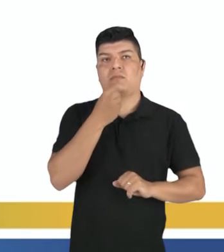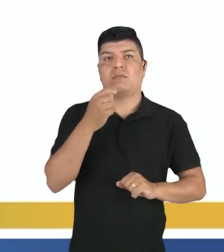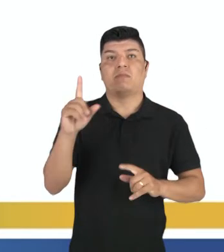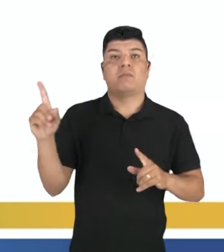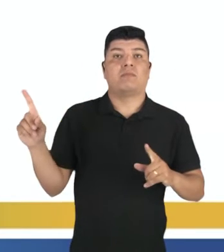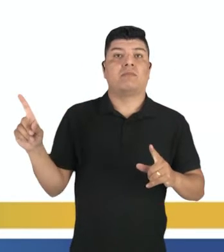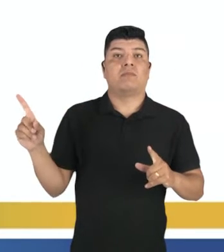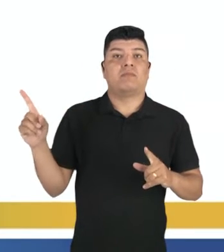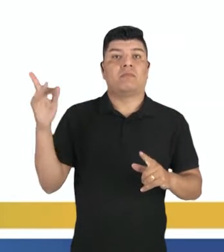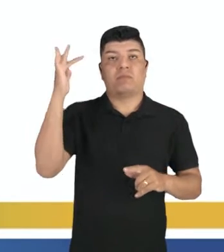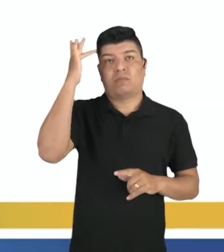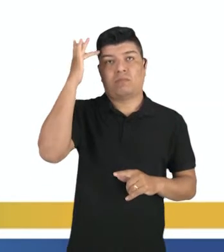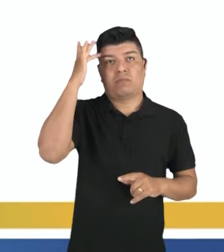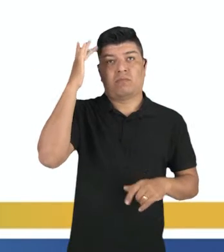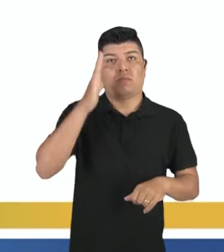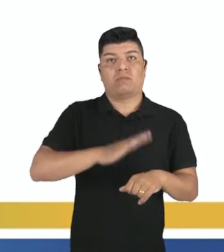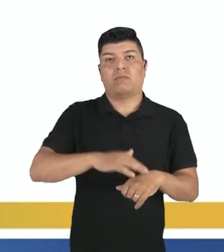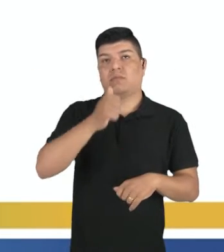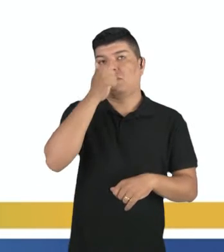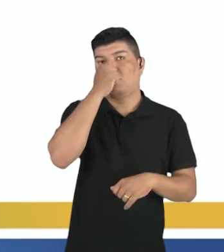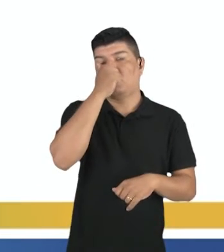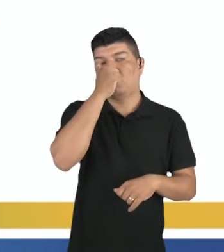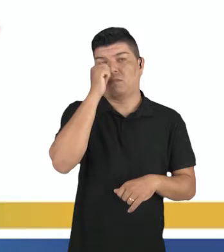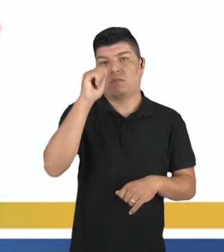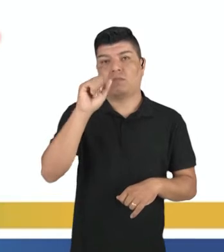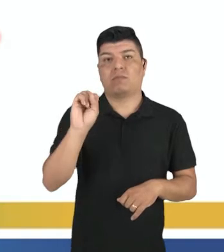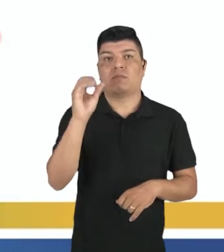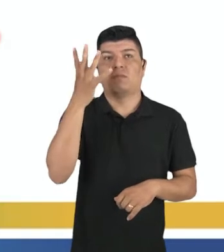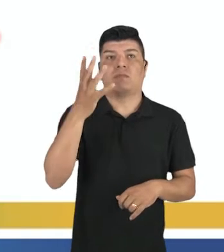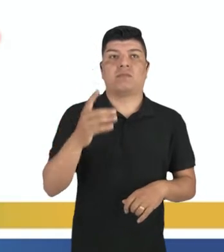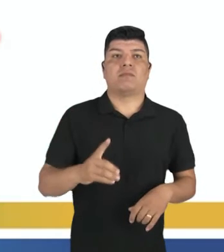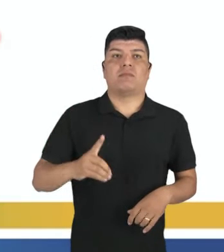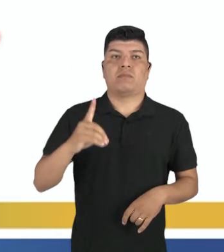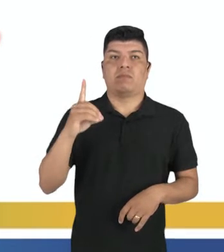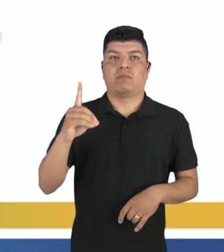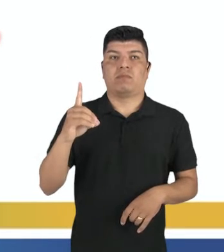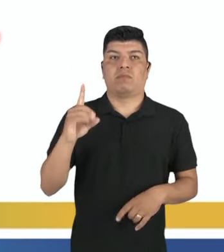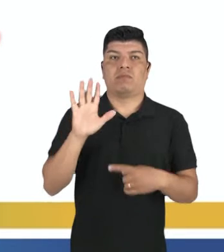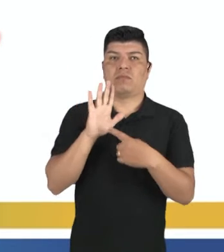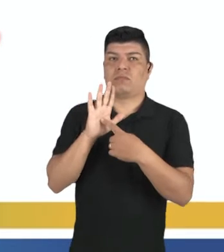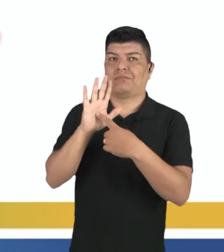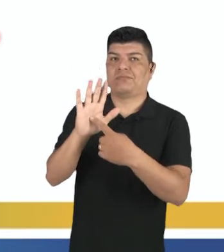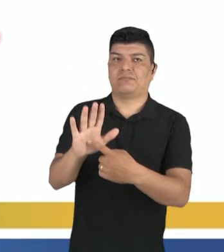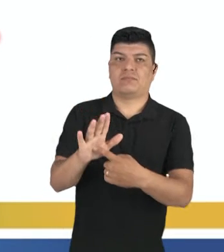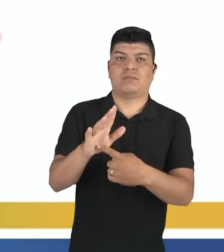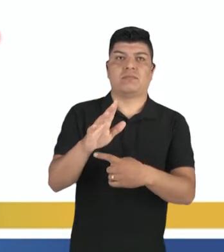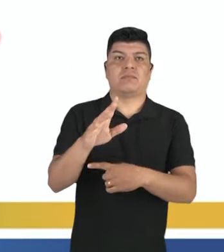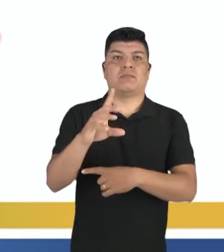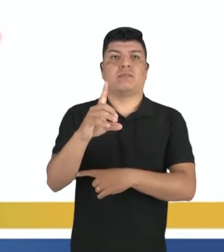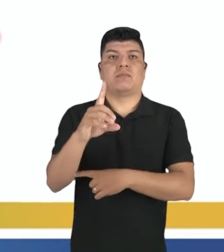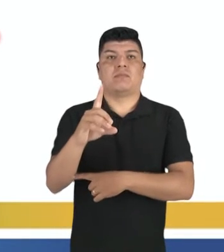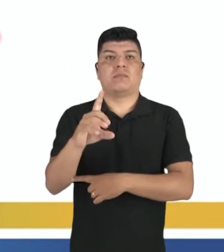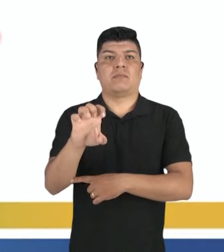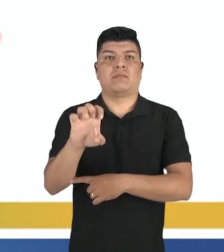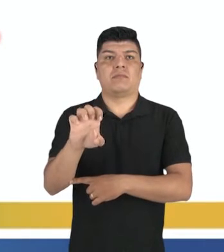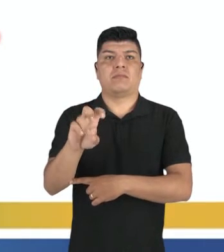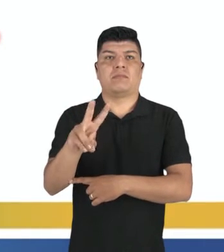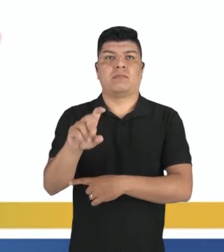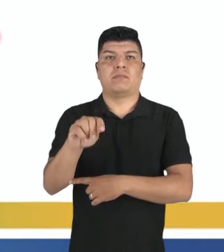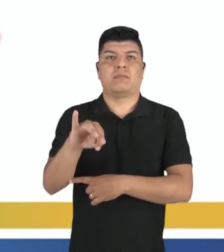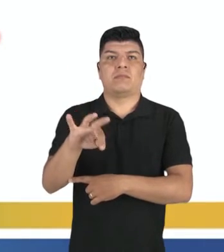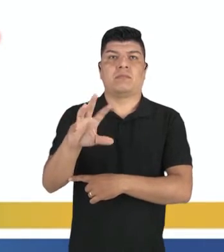achou em mais apertado lance de referir-se a Dona Evarista